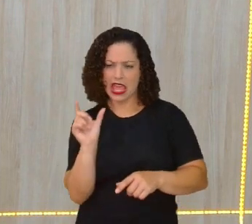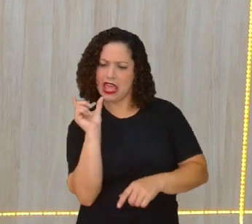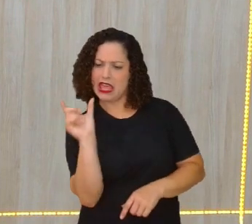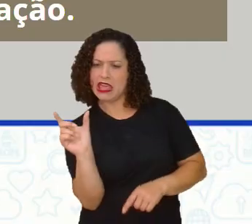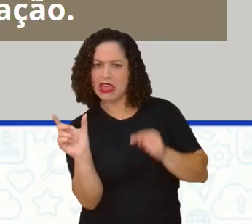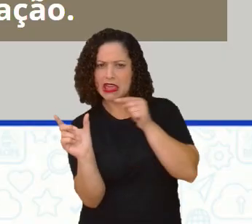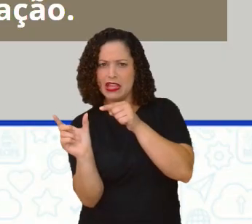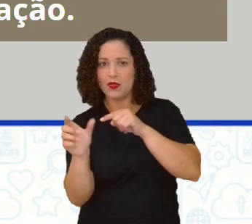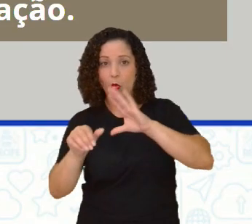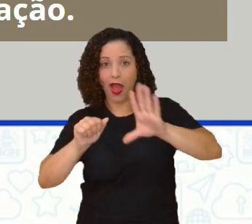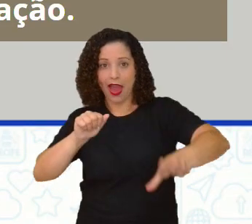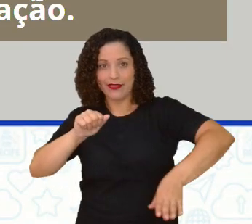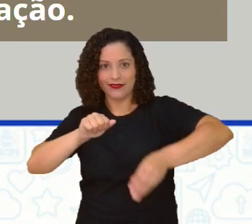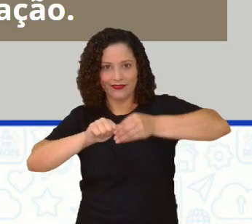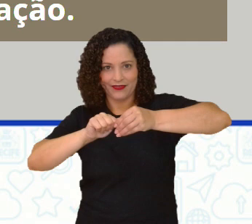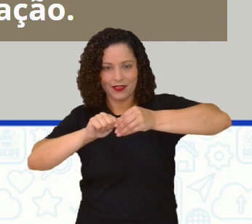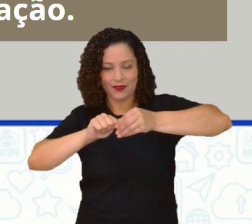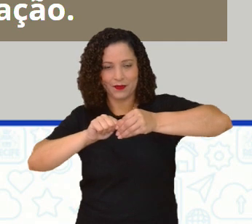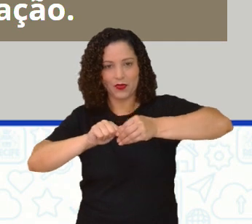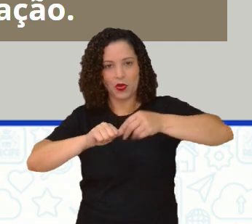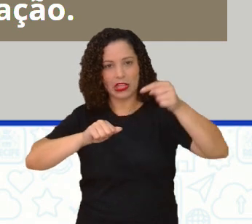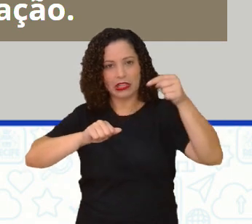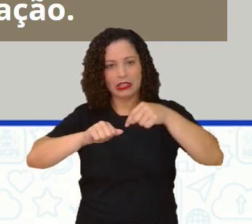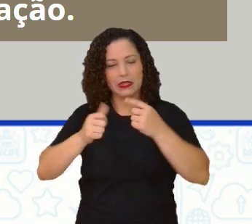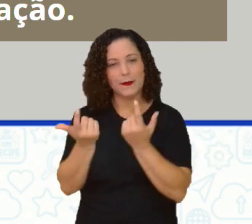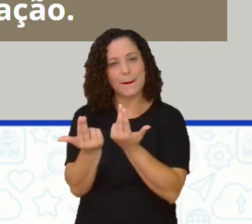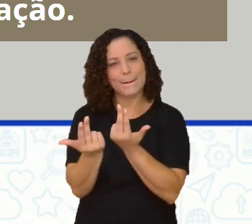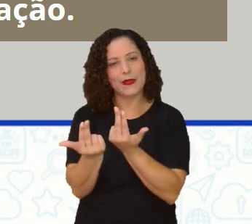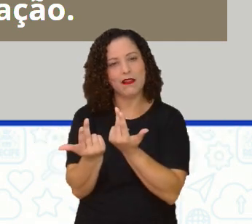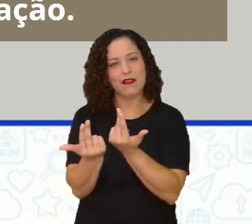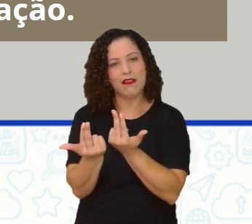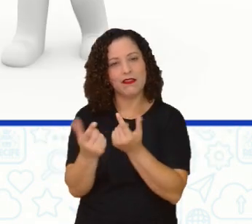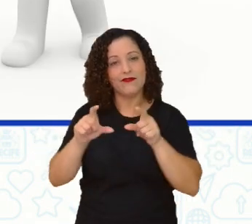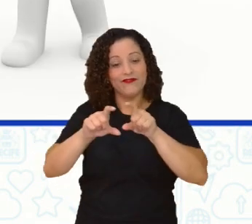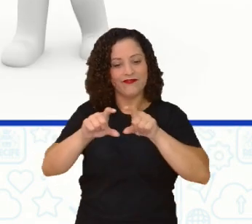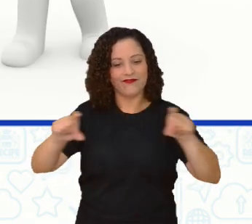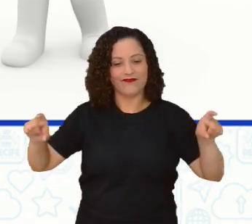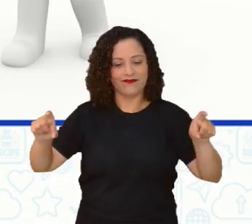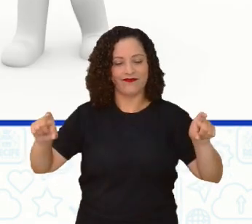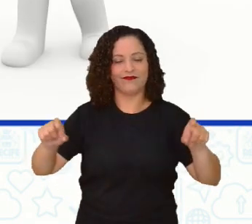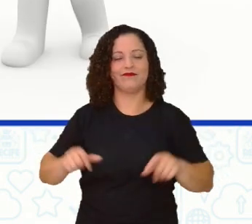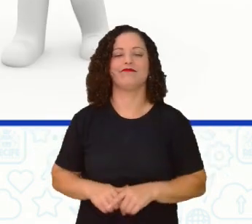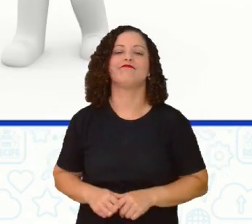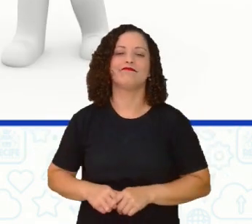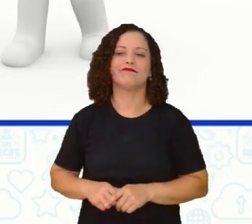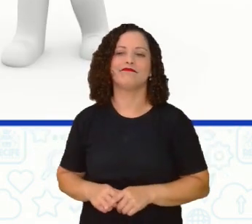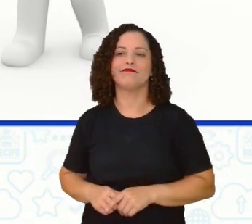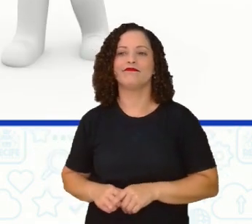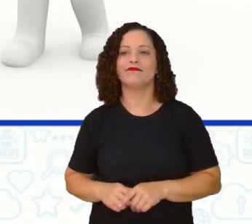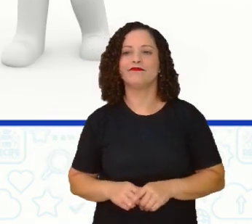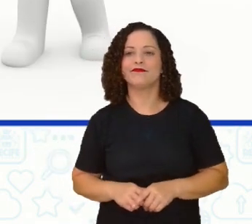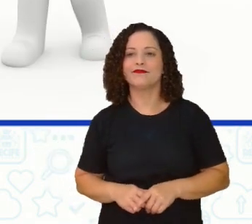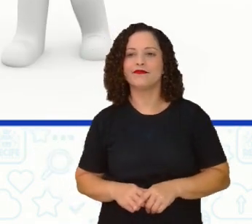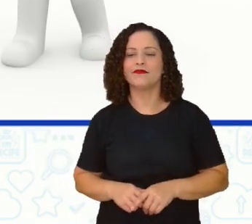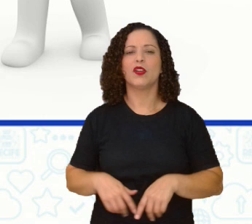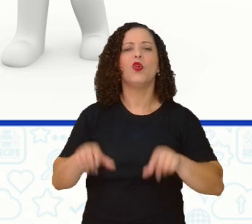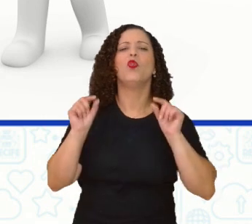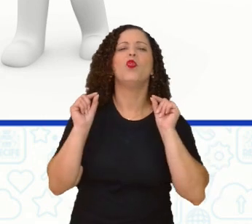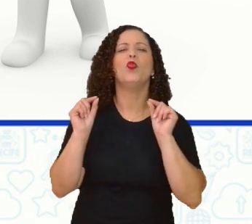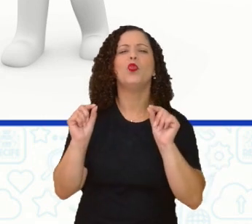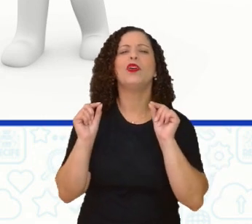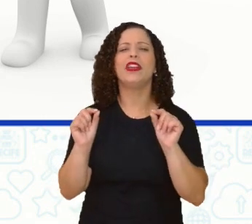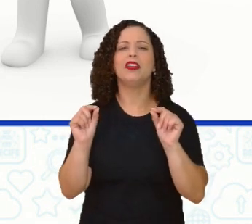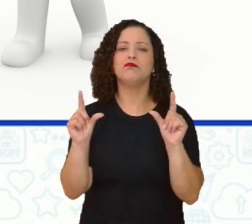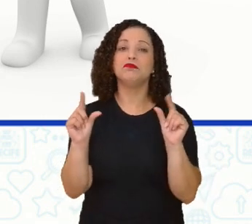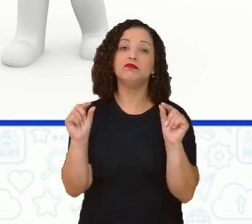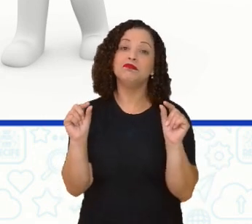adjunto adverbial, aparece como forma de oração, tá? Então, ele vai ser chamado de